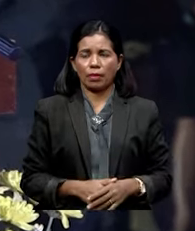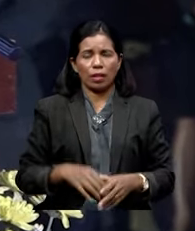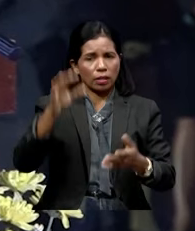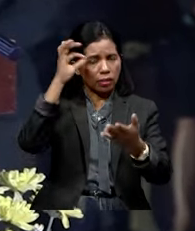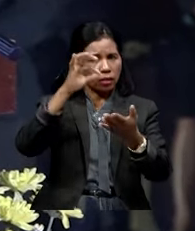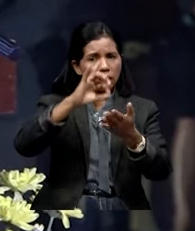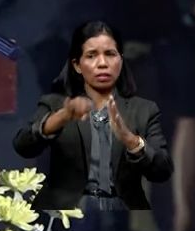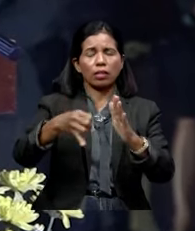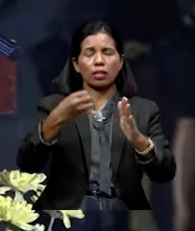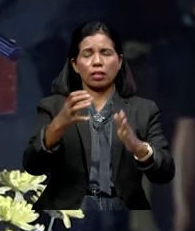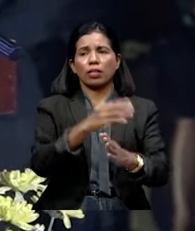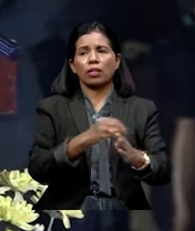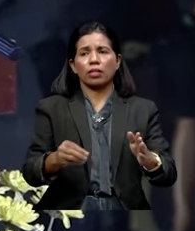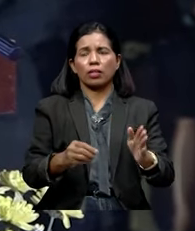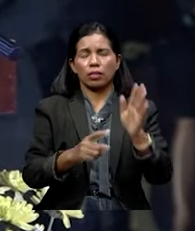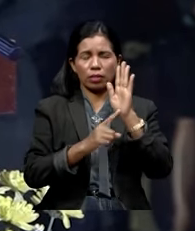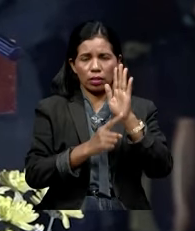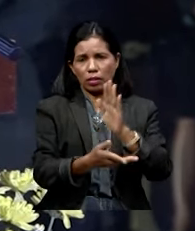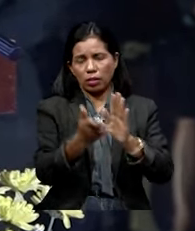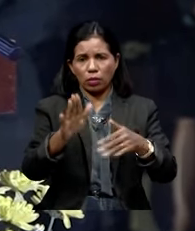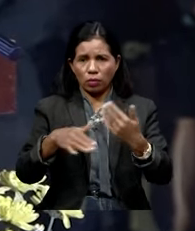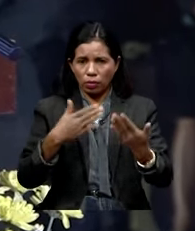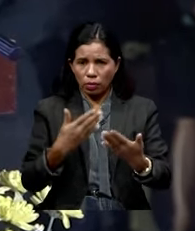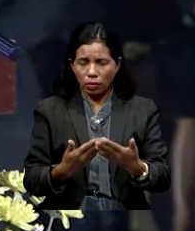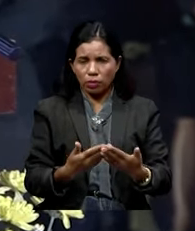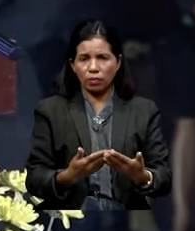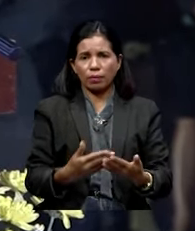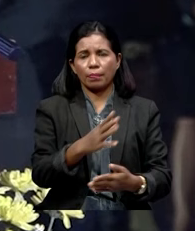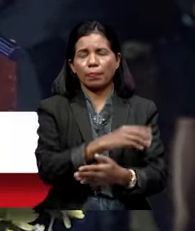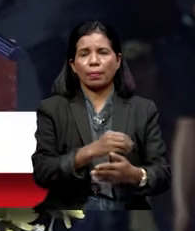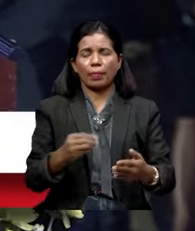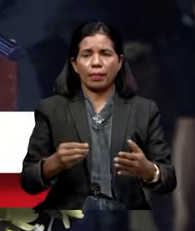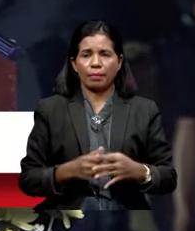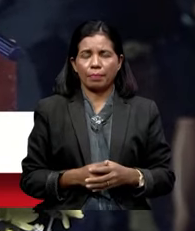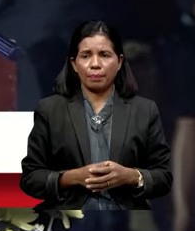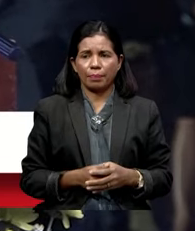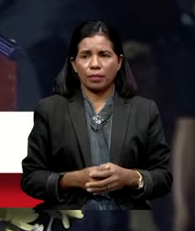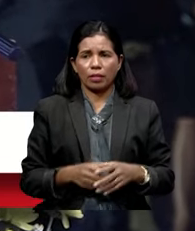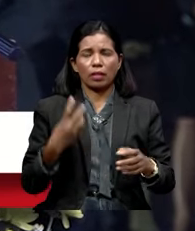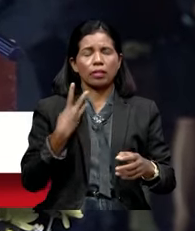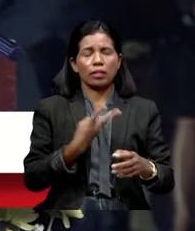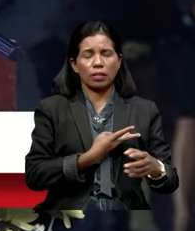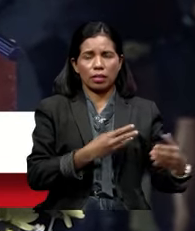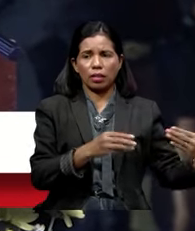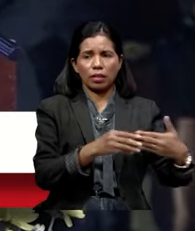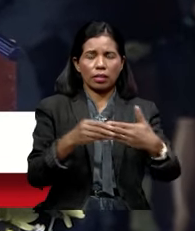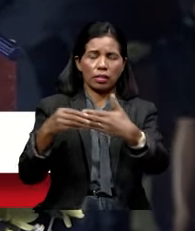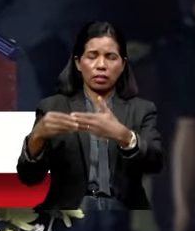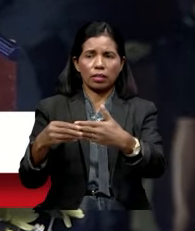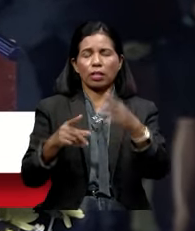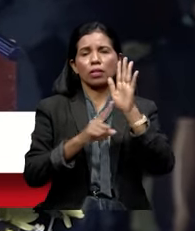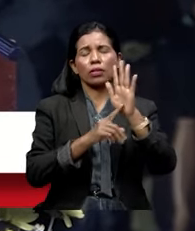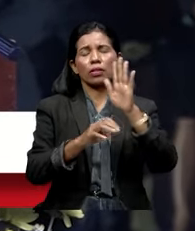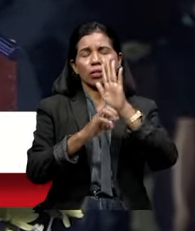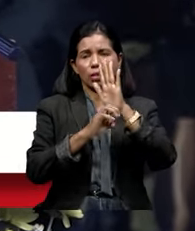Secretário-geral, a sua presença entre nós reveste-se de significado especial pela sua liderança exemplar das